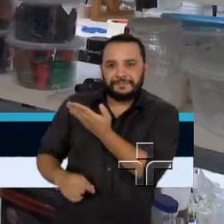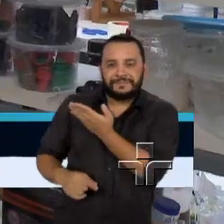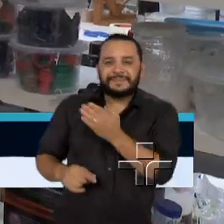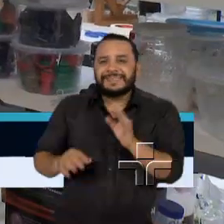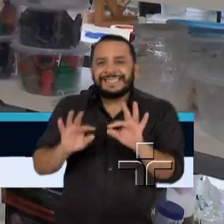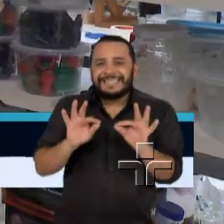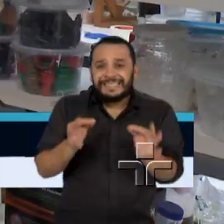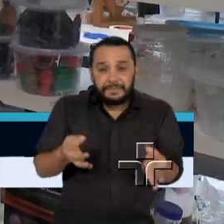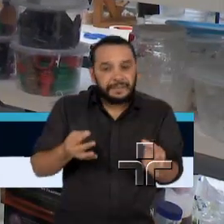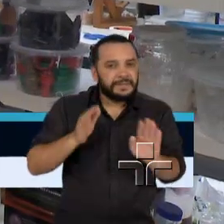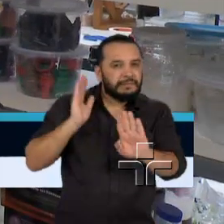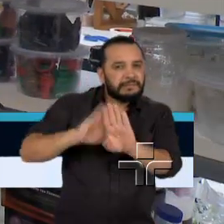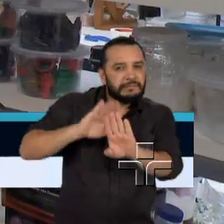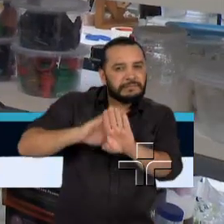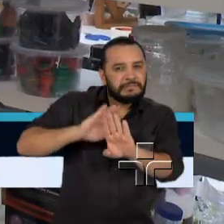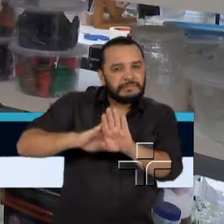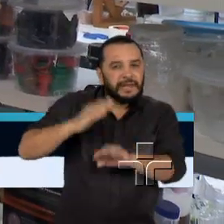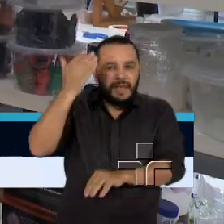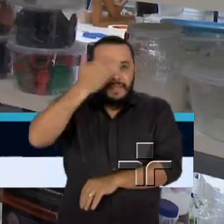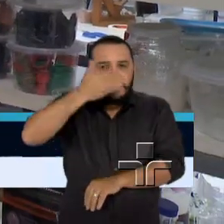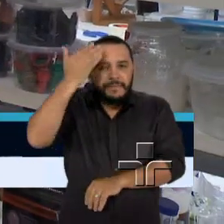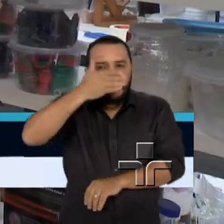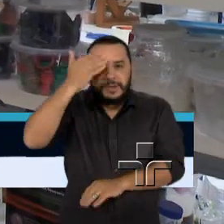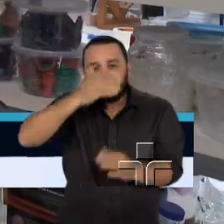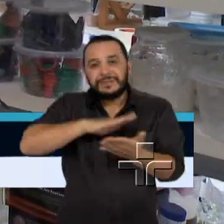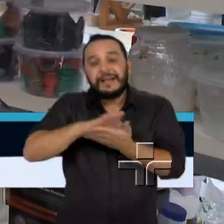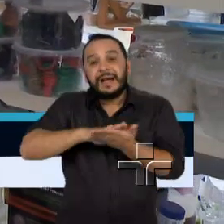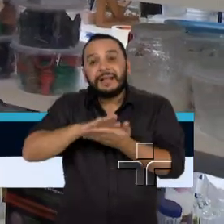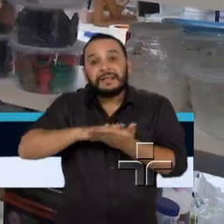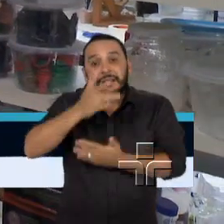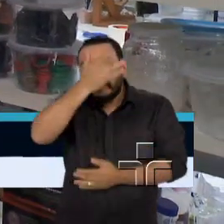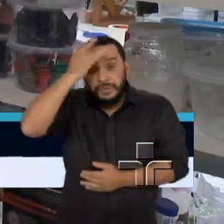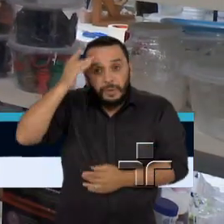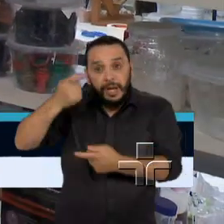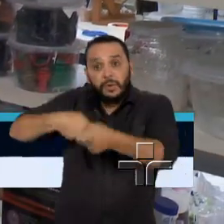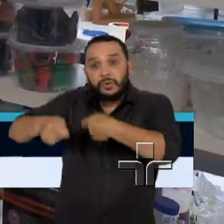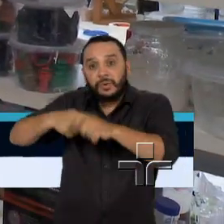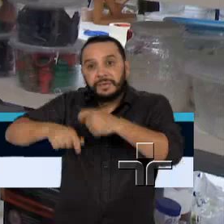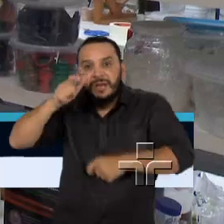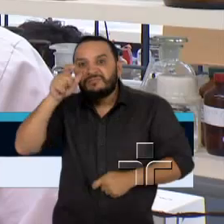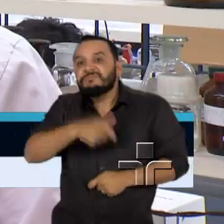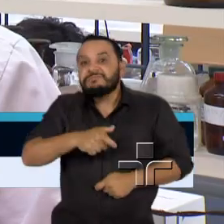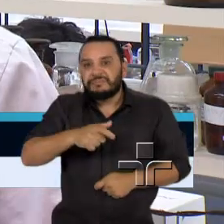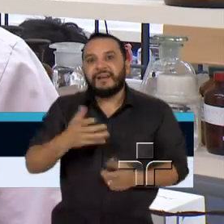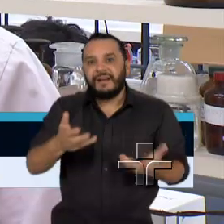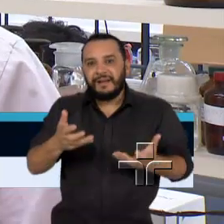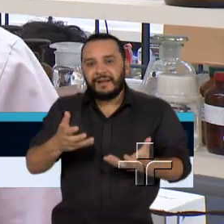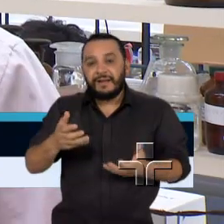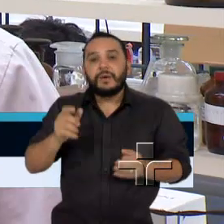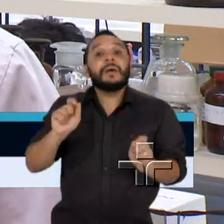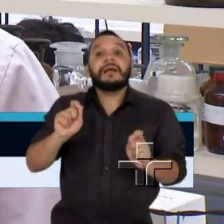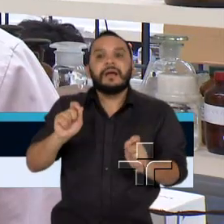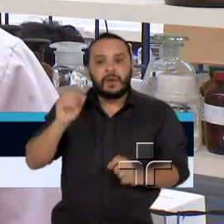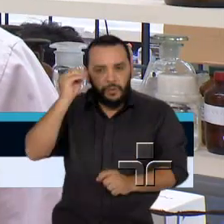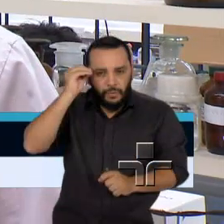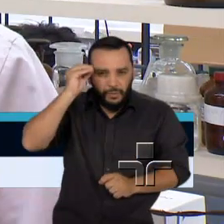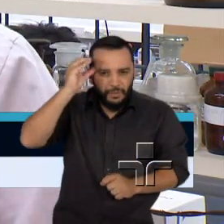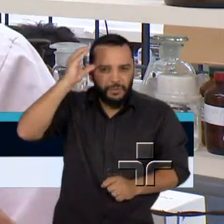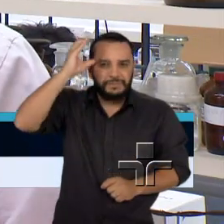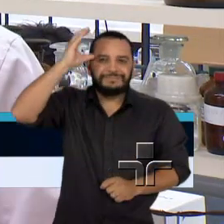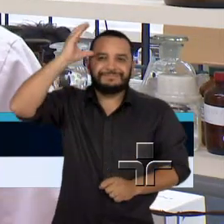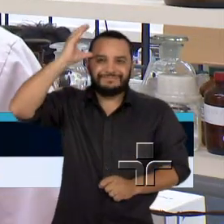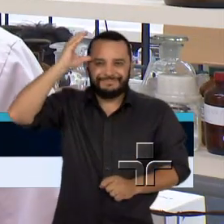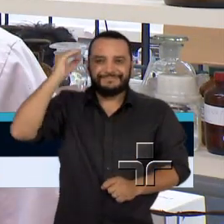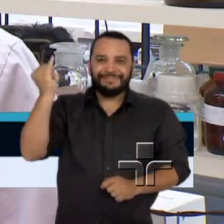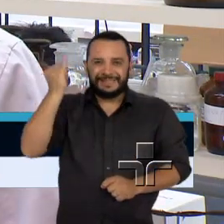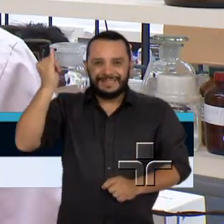artigo invisível que é muito cobiçado nas economias modernas: o conhecimento. Pesquisadores sabem do potencial que